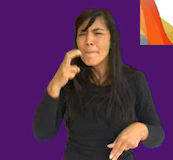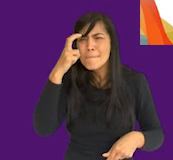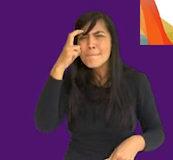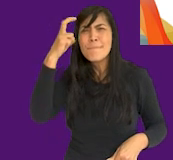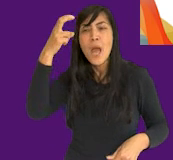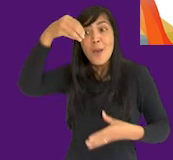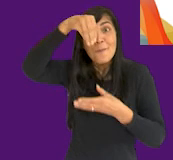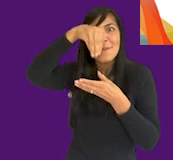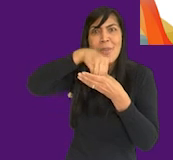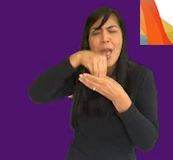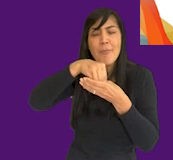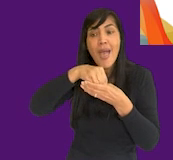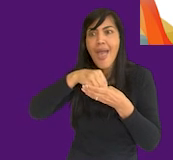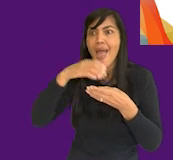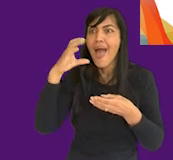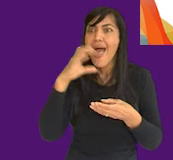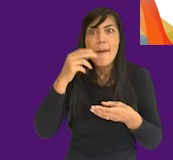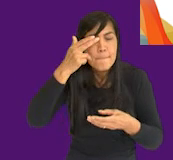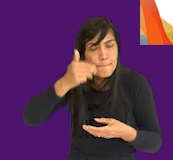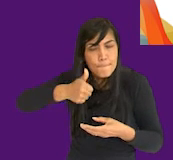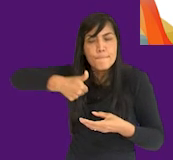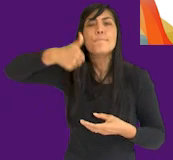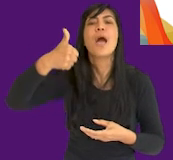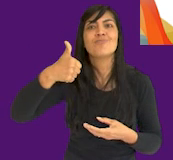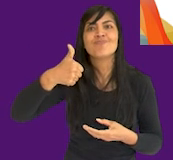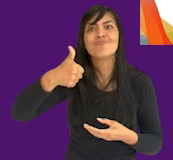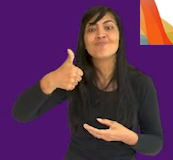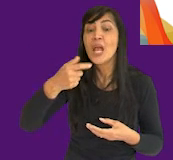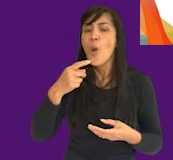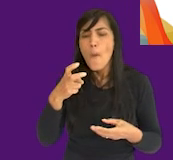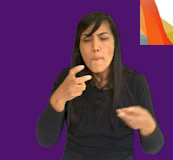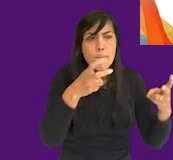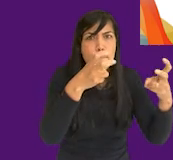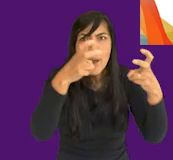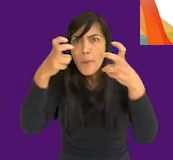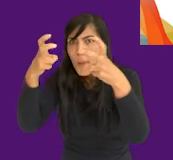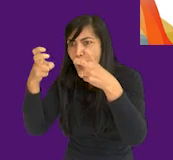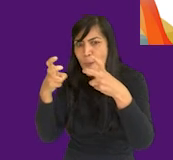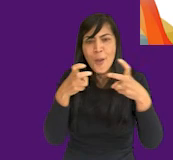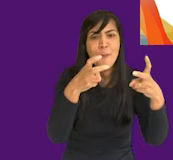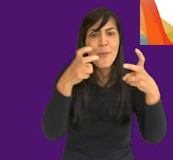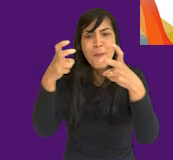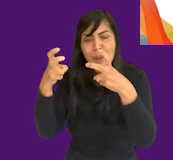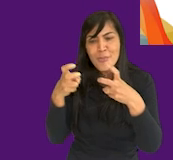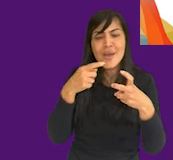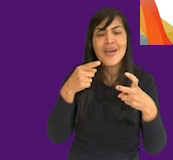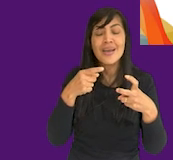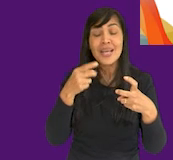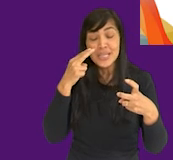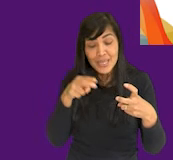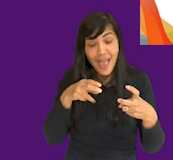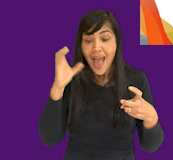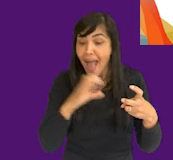a quantidade de inteligência expertise é muito maior todos vão observar muito mais